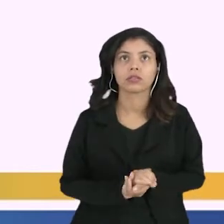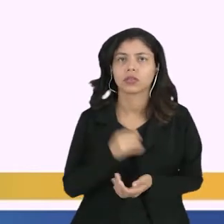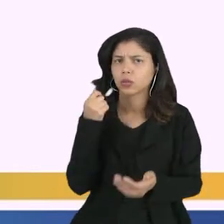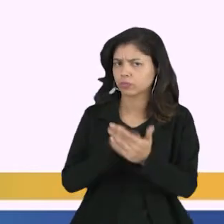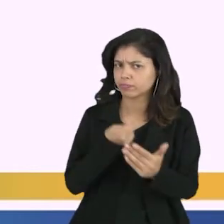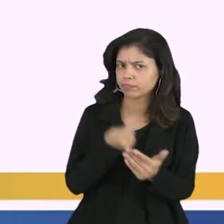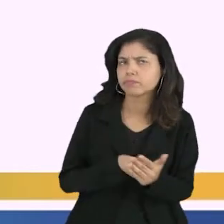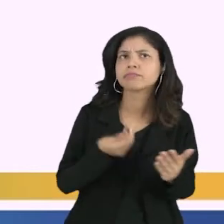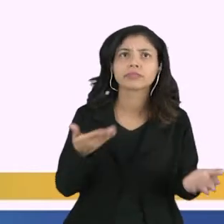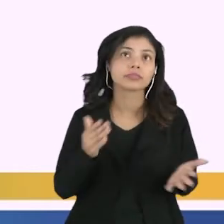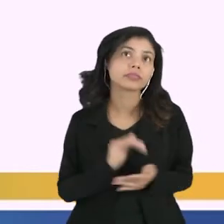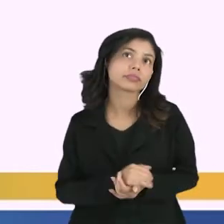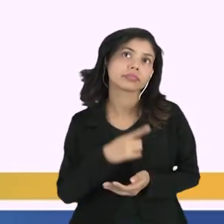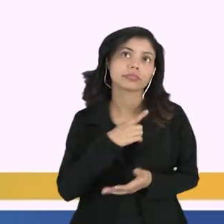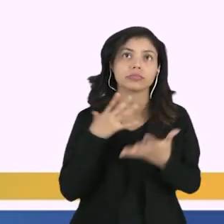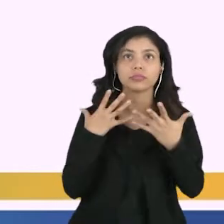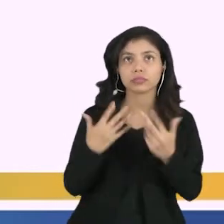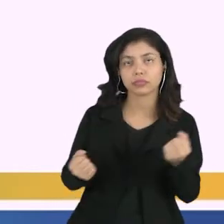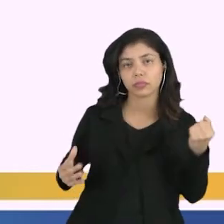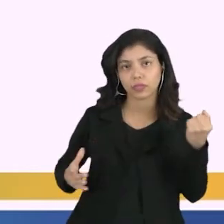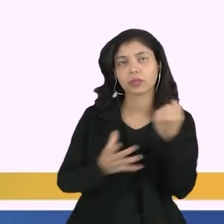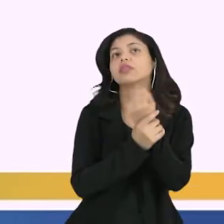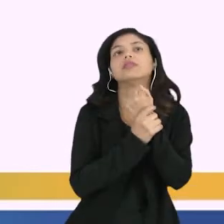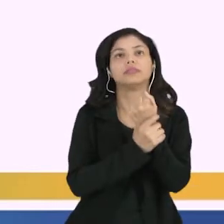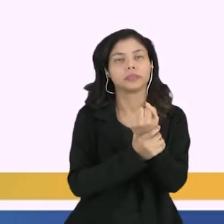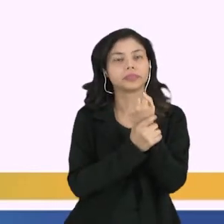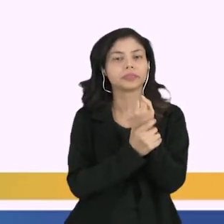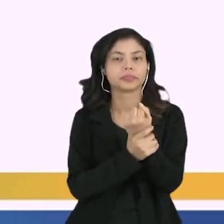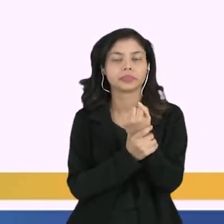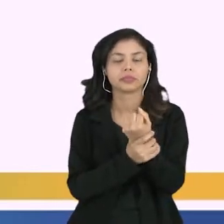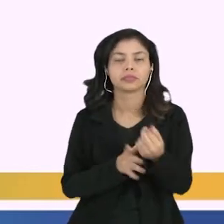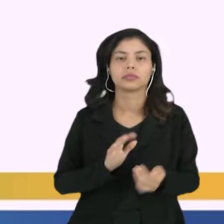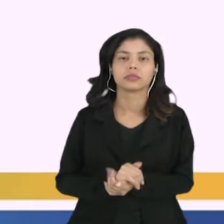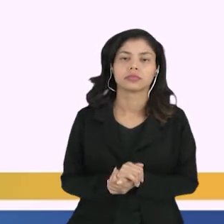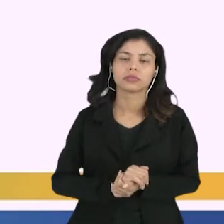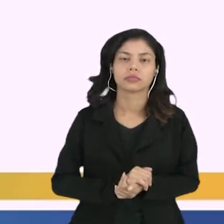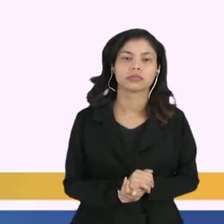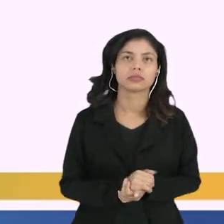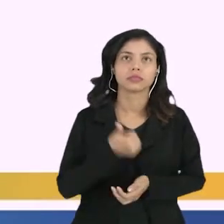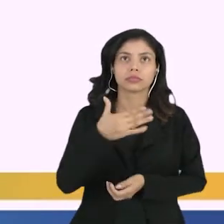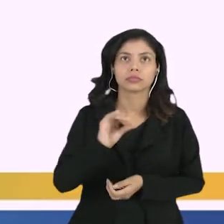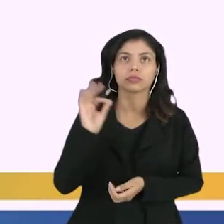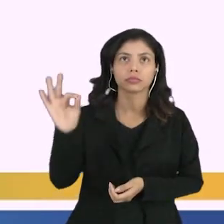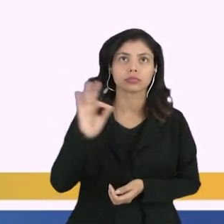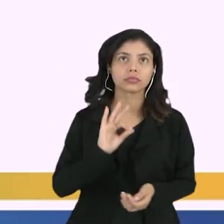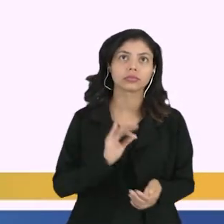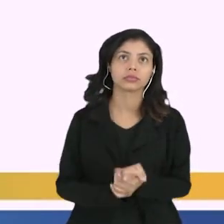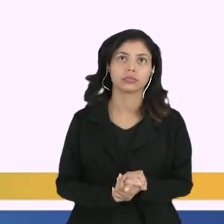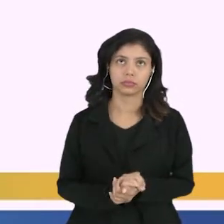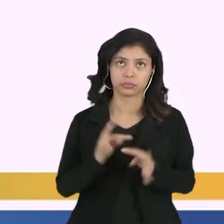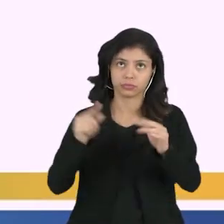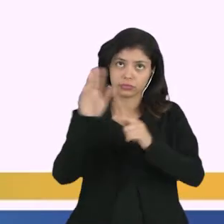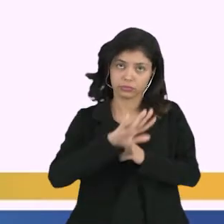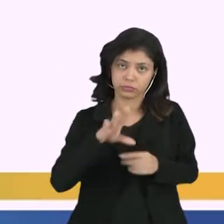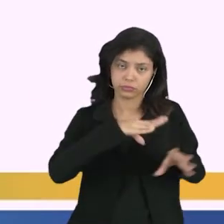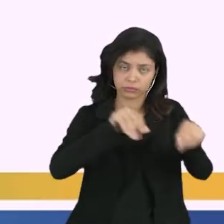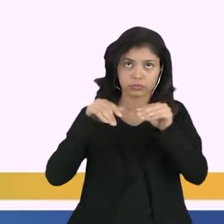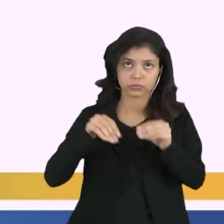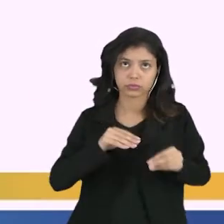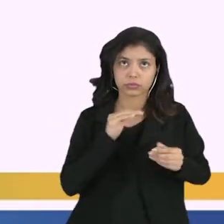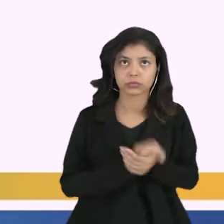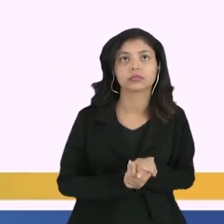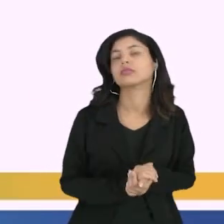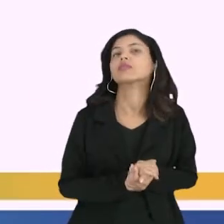deveres, né, eles tinham que né, com relação ao rei de Portugal, 10% dos lucros, né, sobre todos os produtos